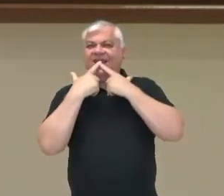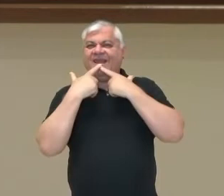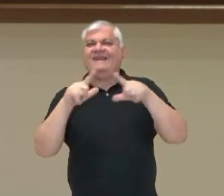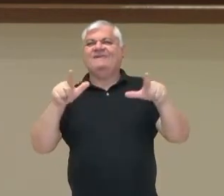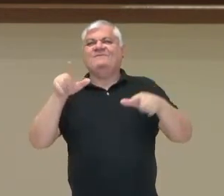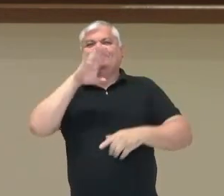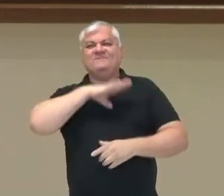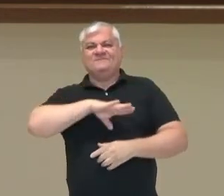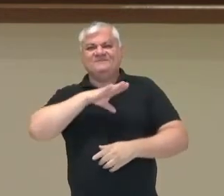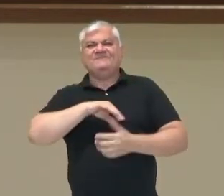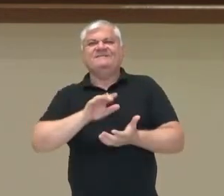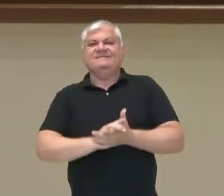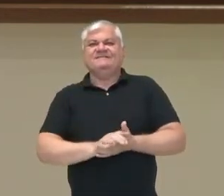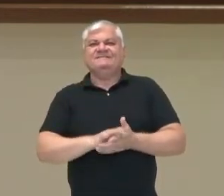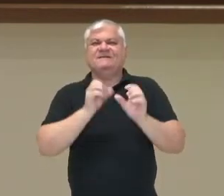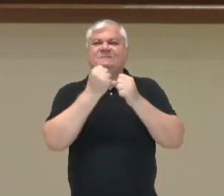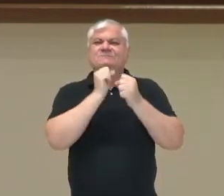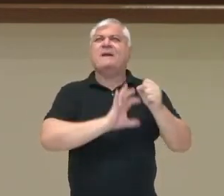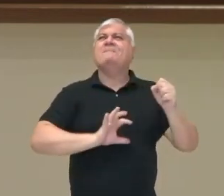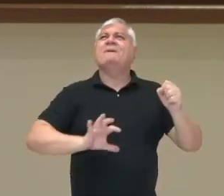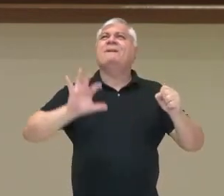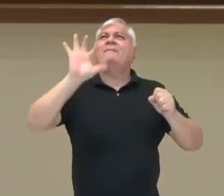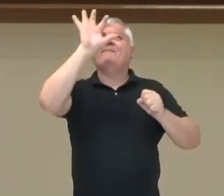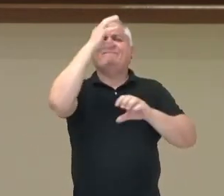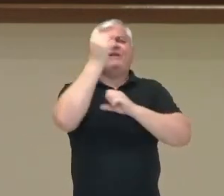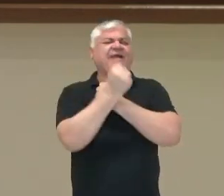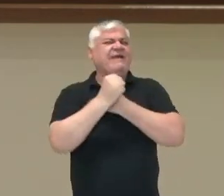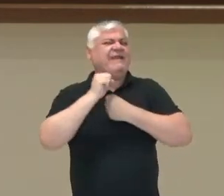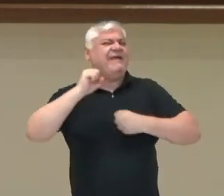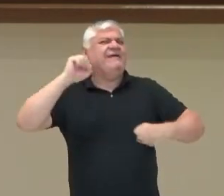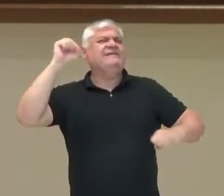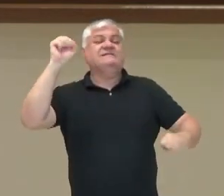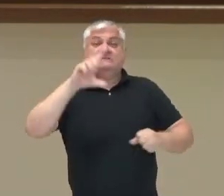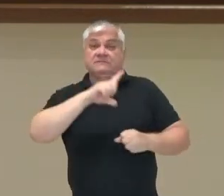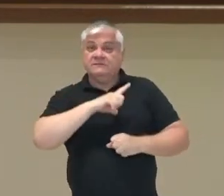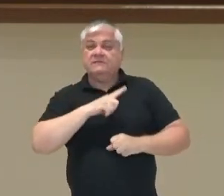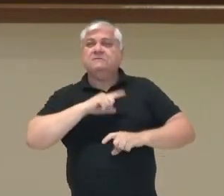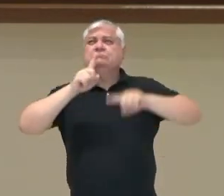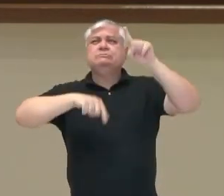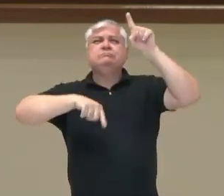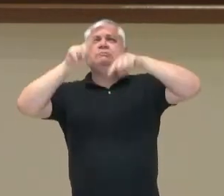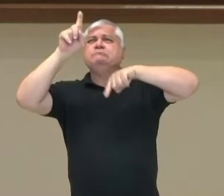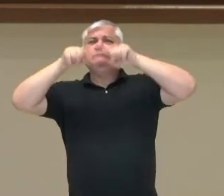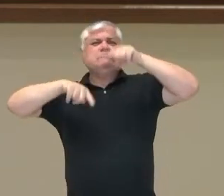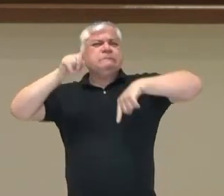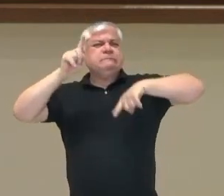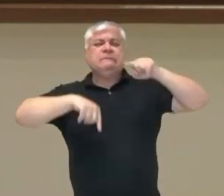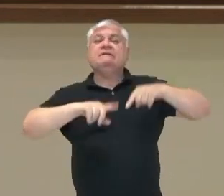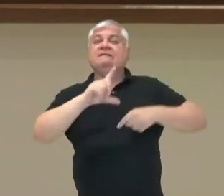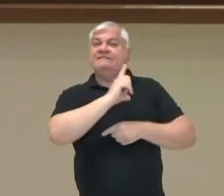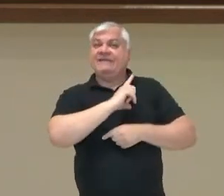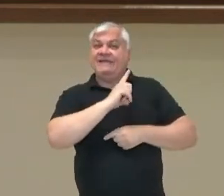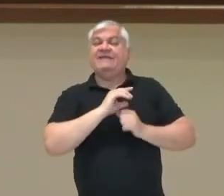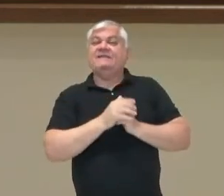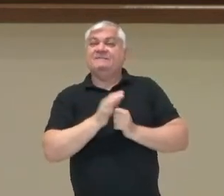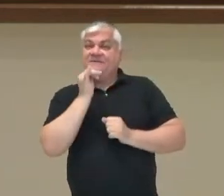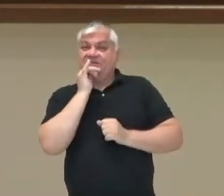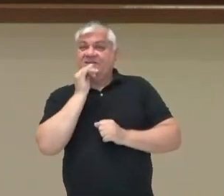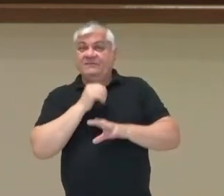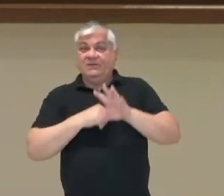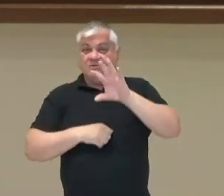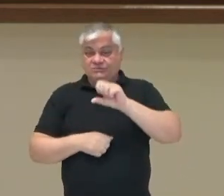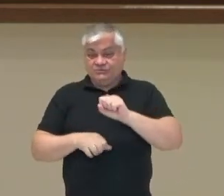tão grande, né, de dimensões muito amplas, nós percebemos ali, né, que entre região